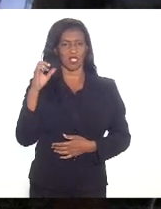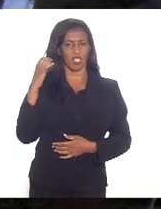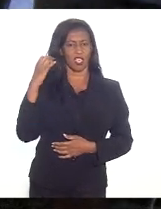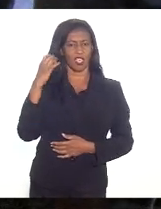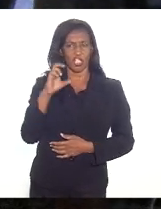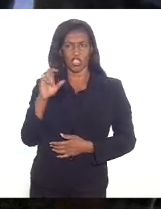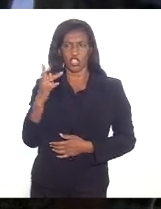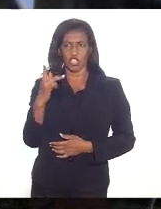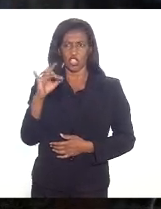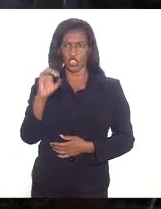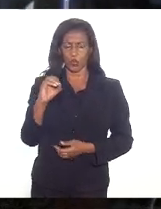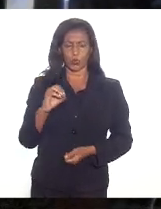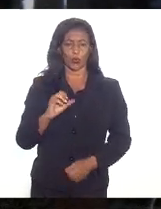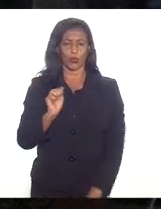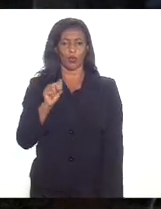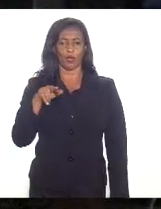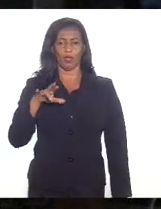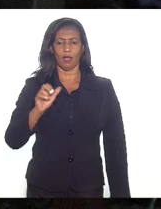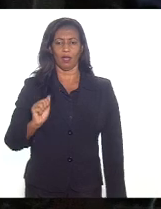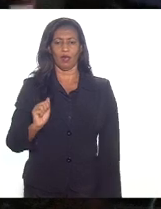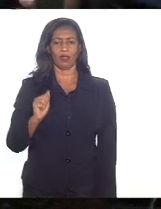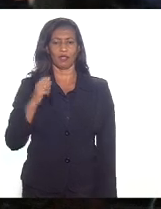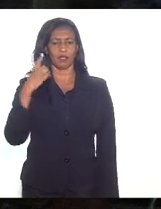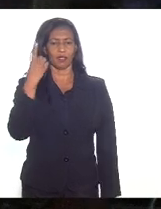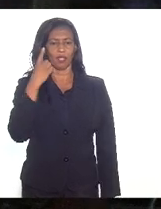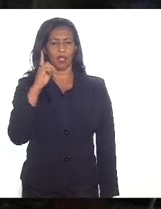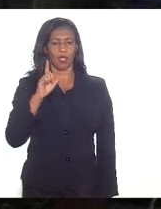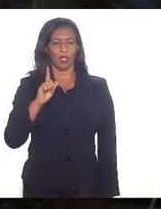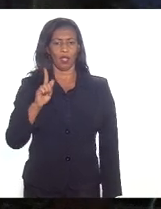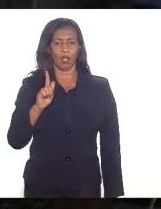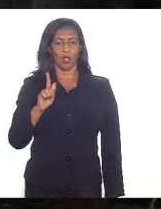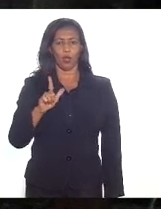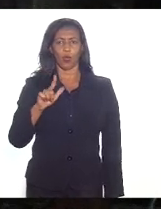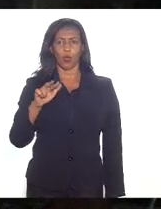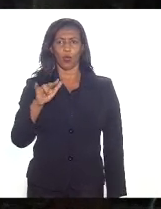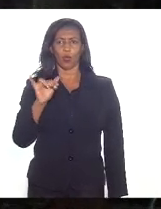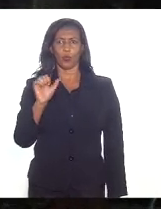Lana, deputado Gustavo Schmidt.